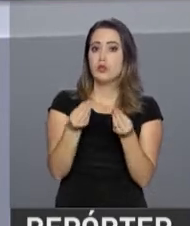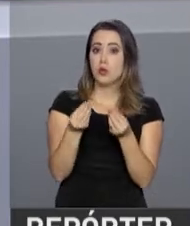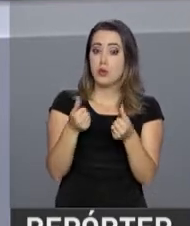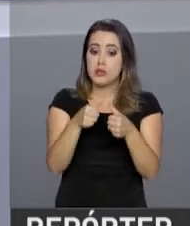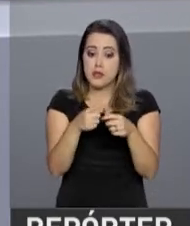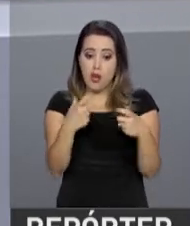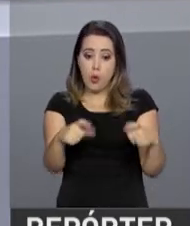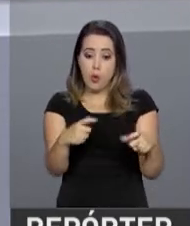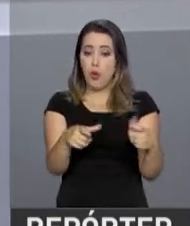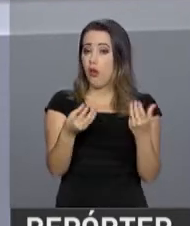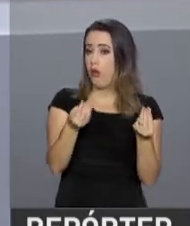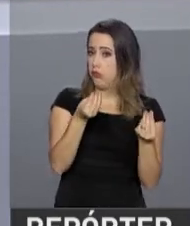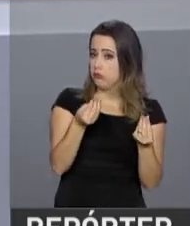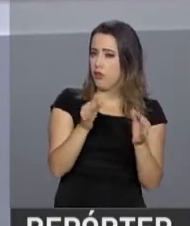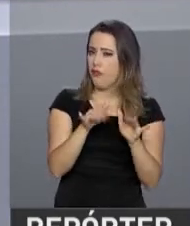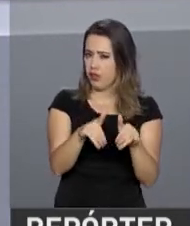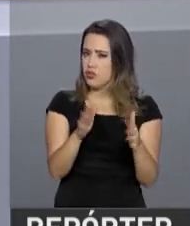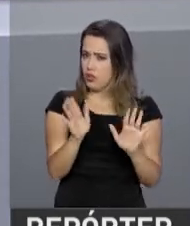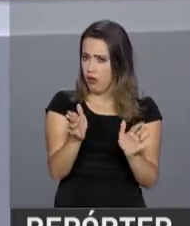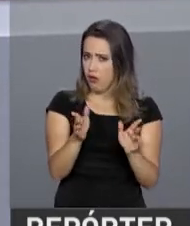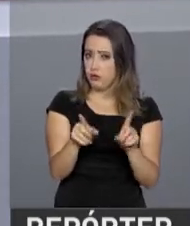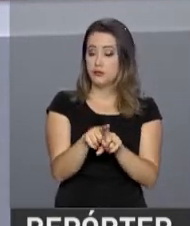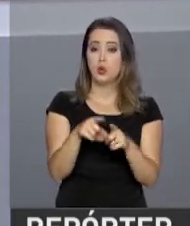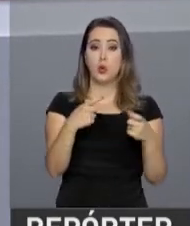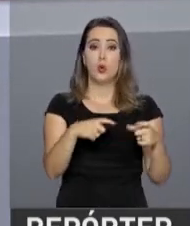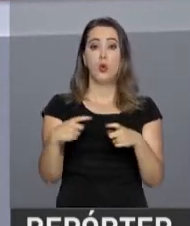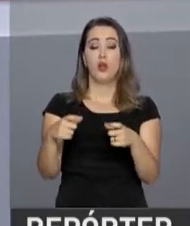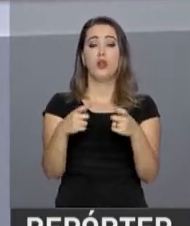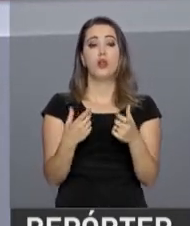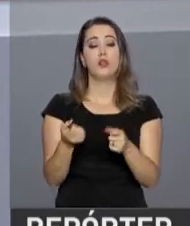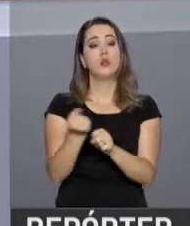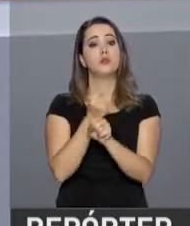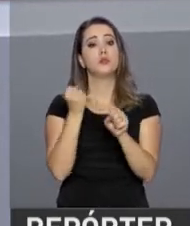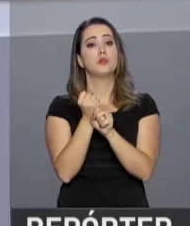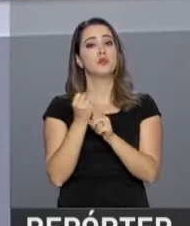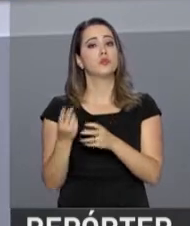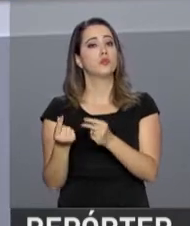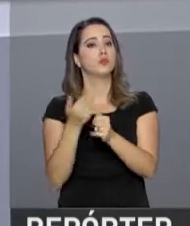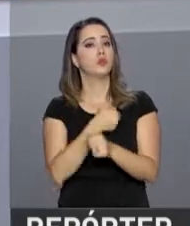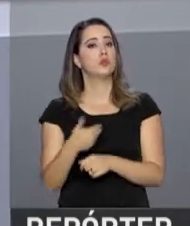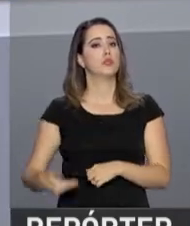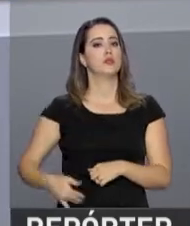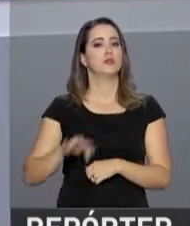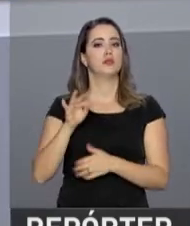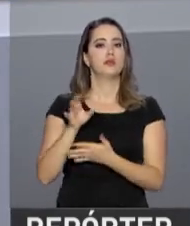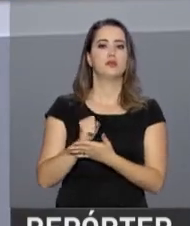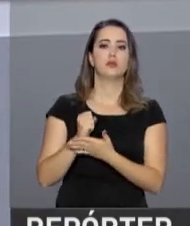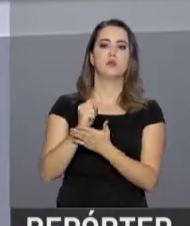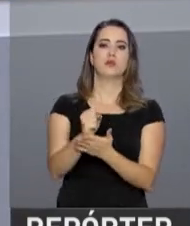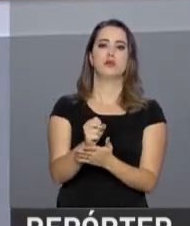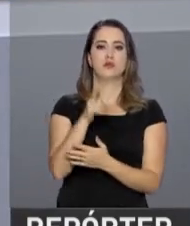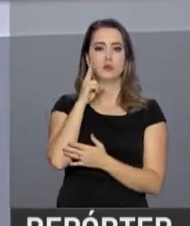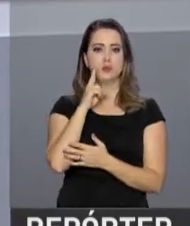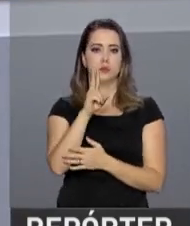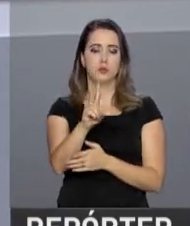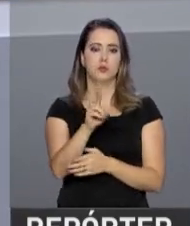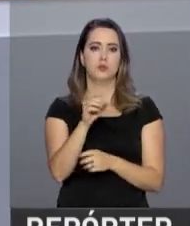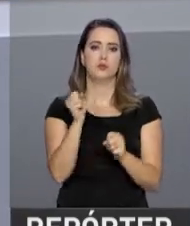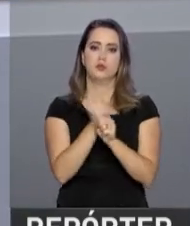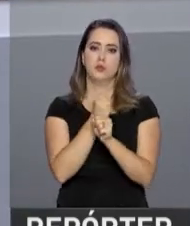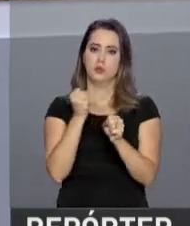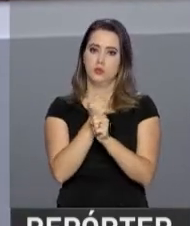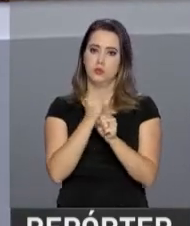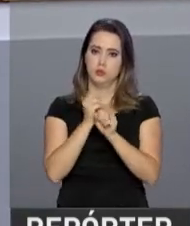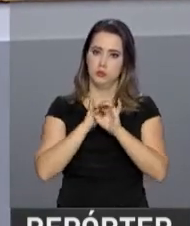físico da construção execução financeira eo local das obras com recursos federais estão disponíveis para consulta no